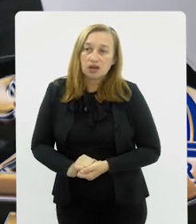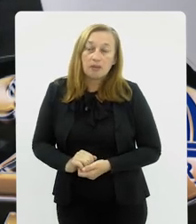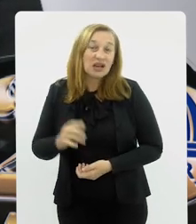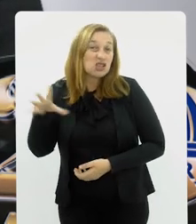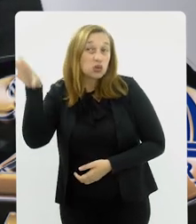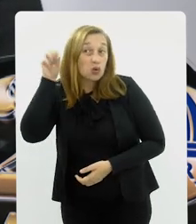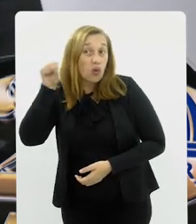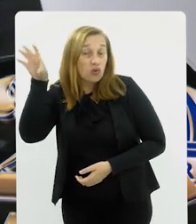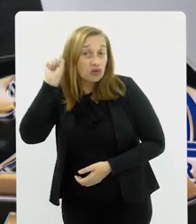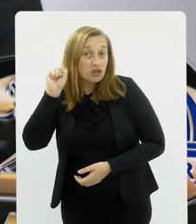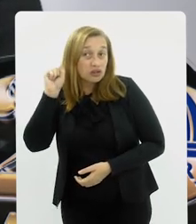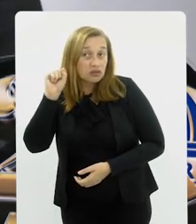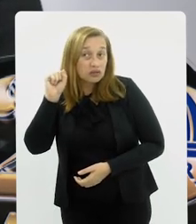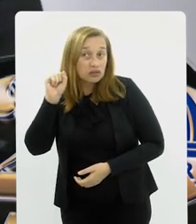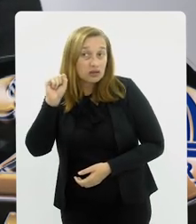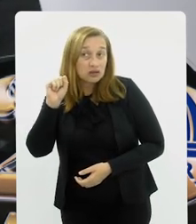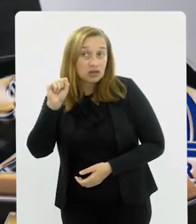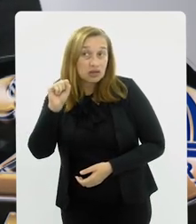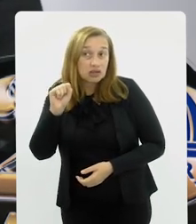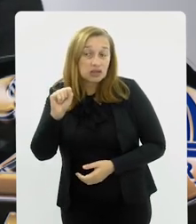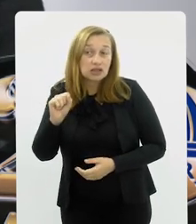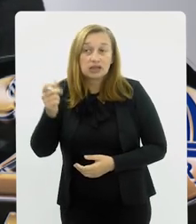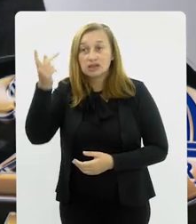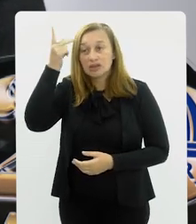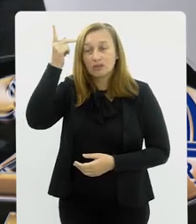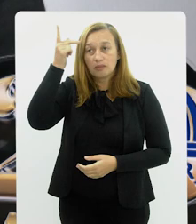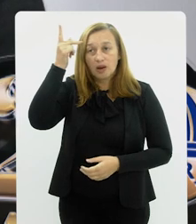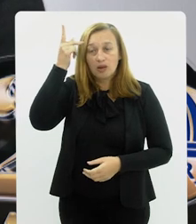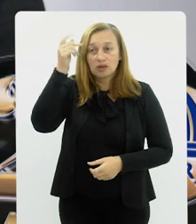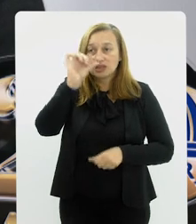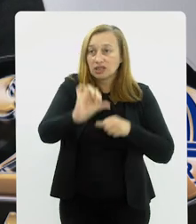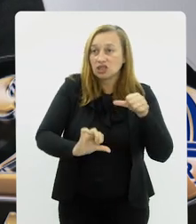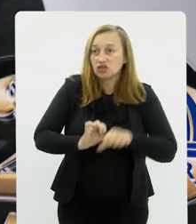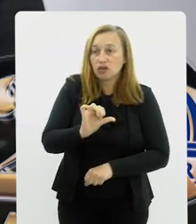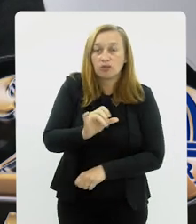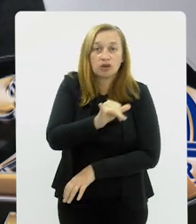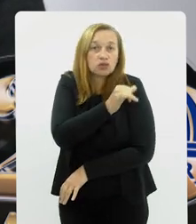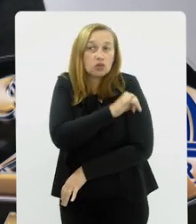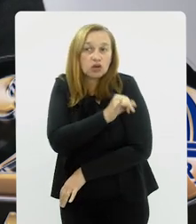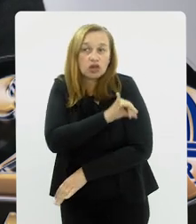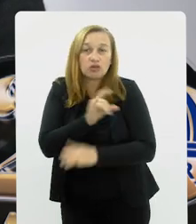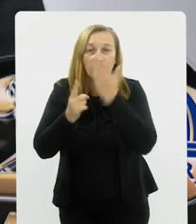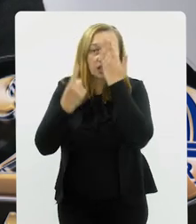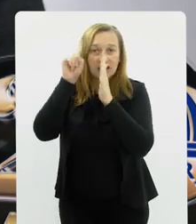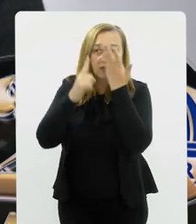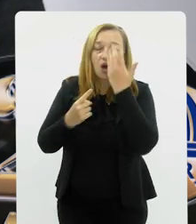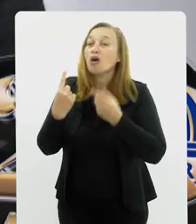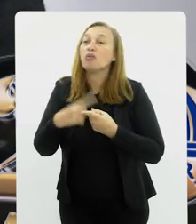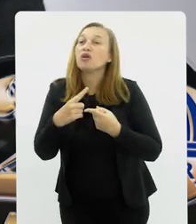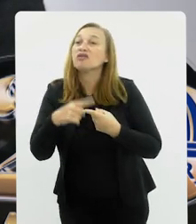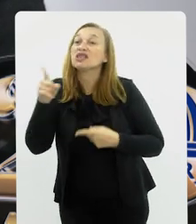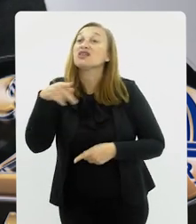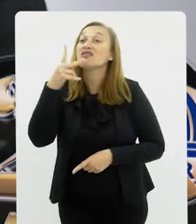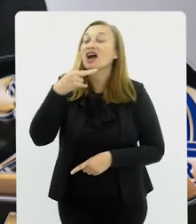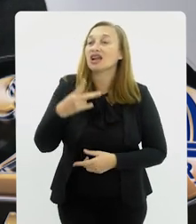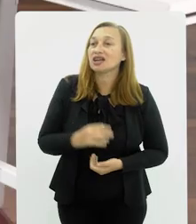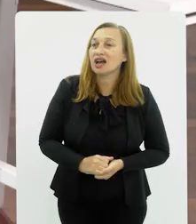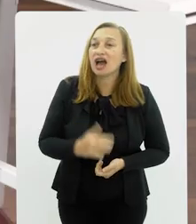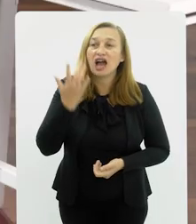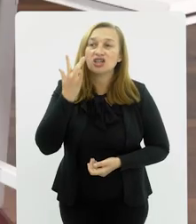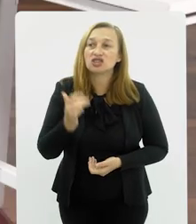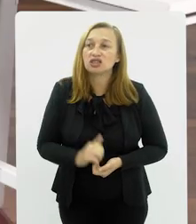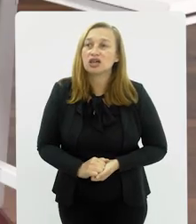Mas eu não ouço que São Paulo está virando carnaval do Rio. Acho que em São Paulo ele se firma numa personalidade. Mas por que você acha que falam